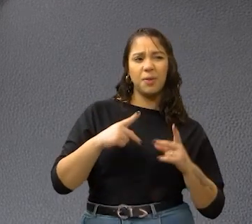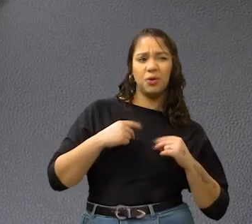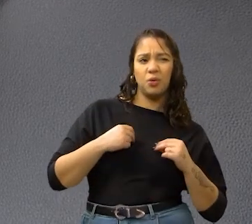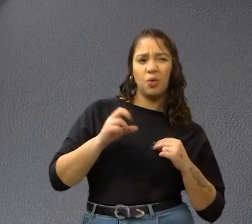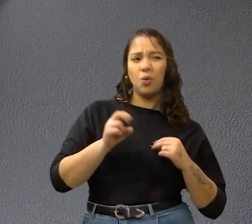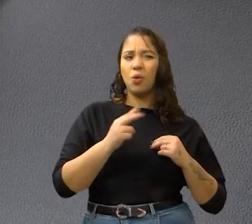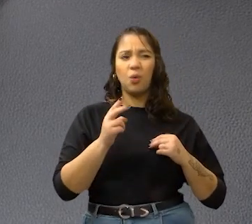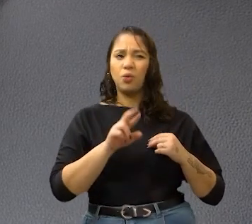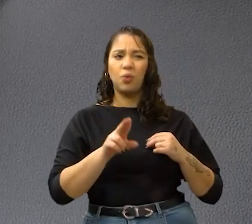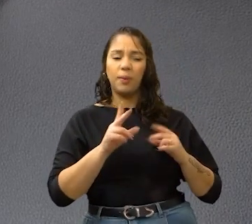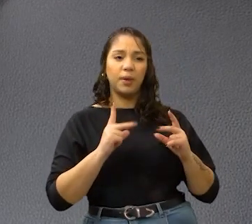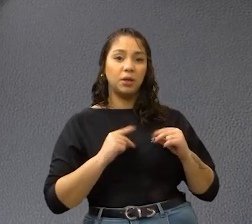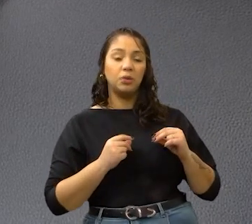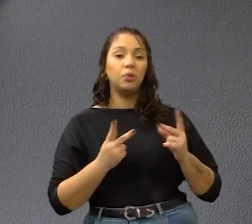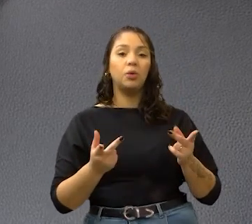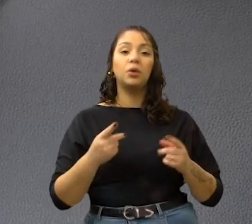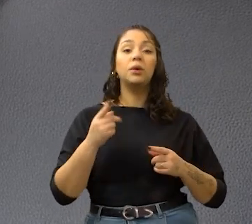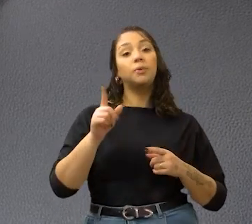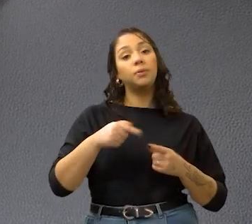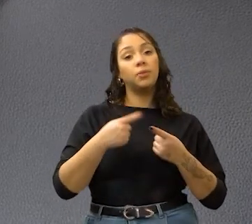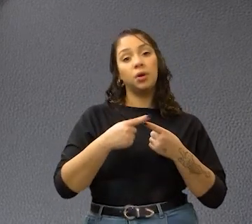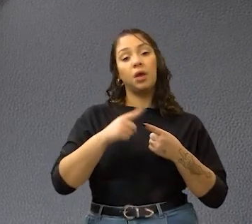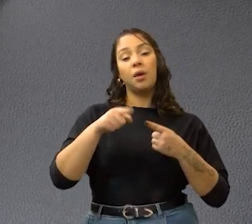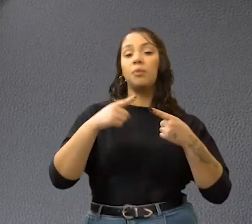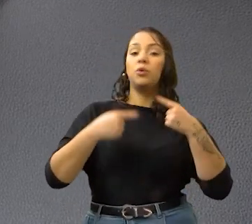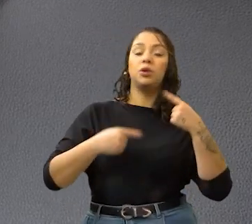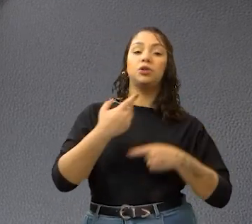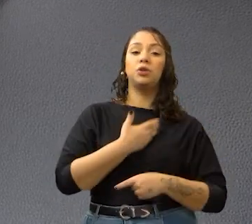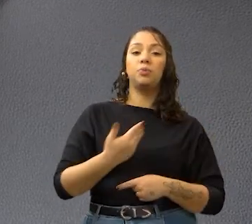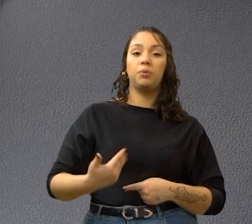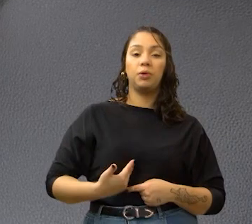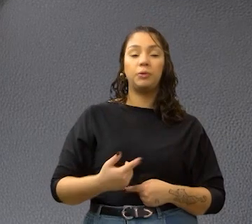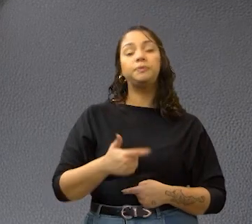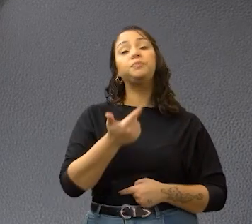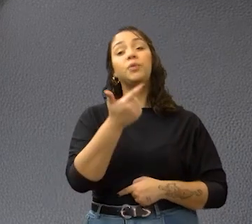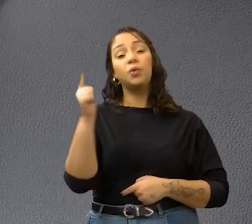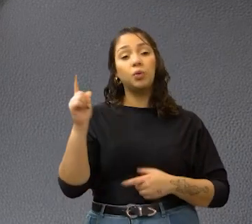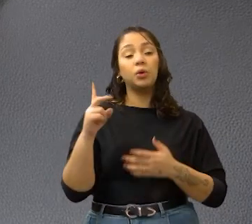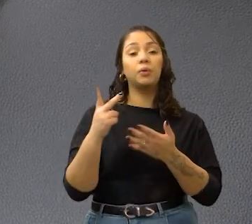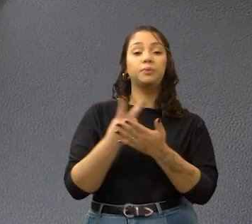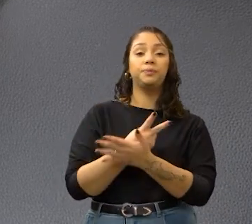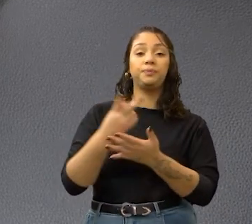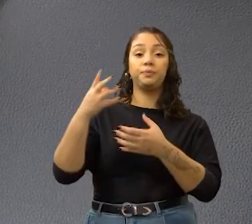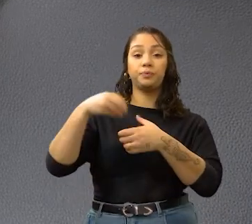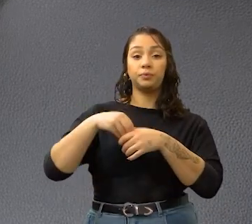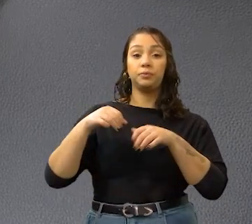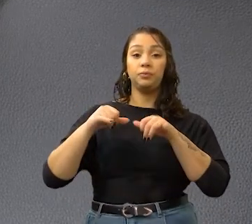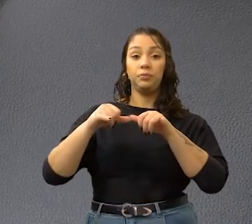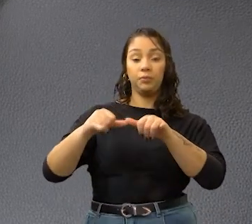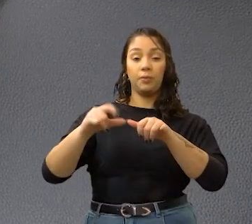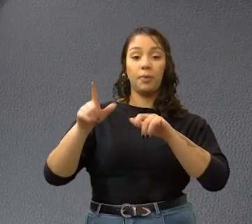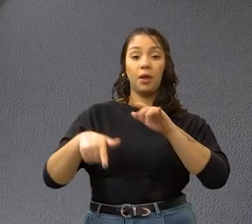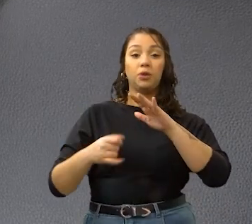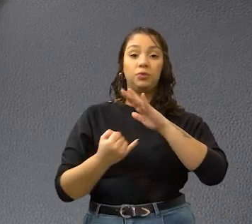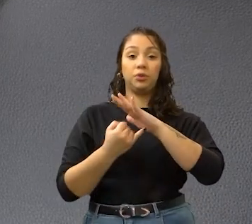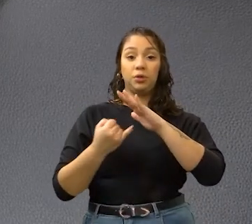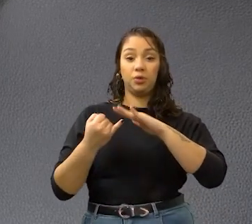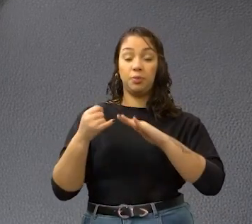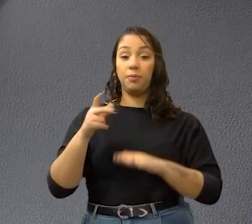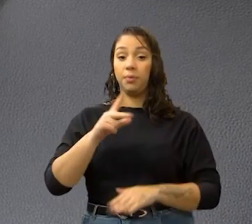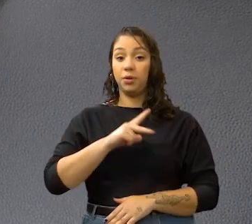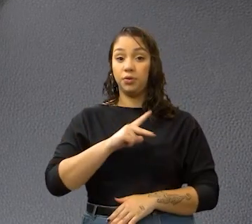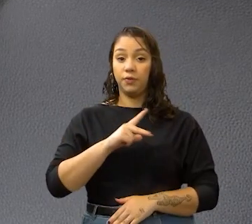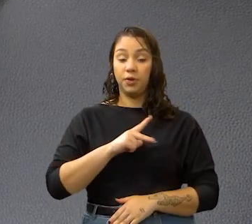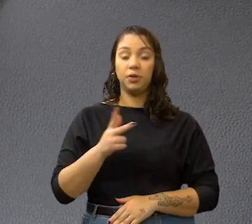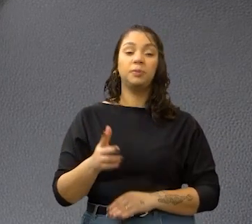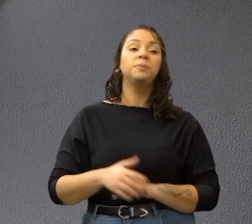ele é mais merecedor ou menos merecedor, né, de uma política pública. E o outro, um caso de racismo, que aconteceu dentro de um mercado, já uma